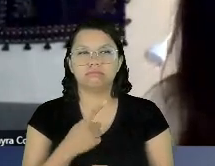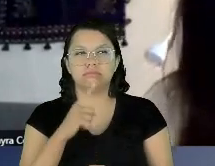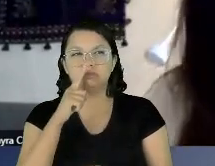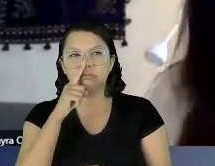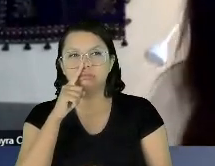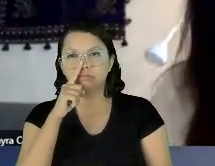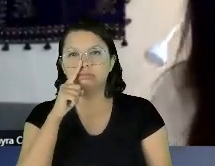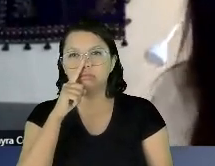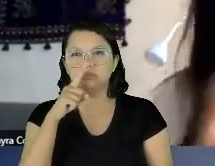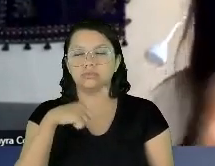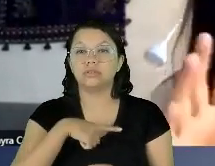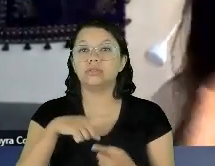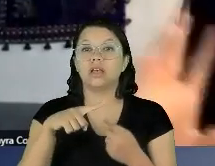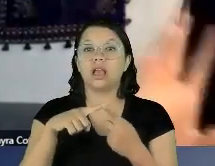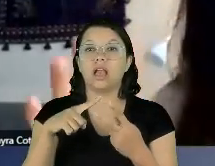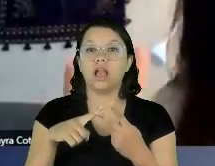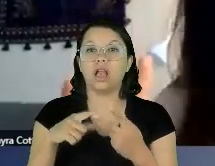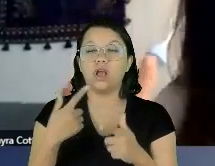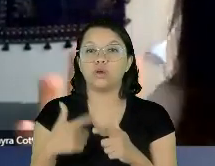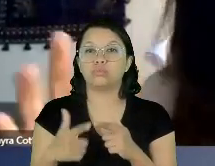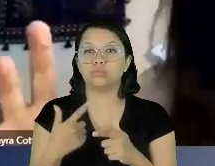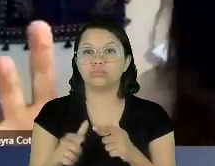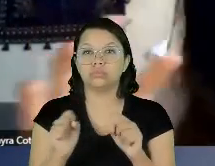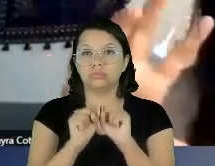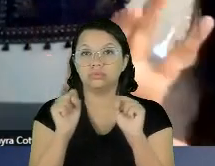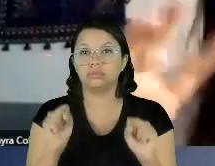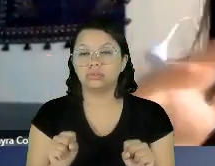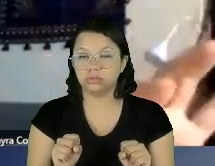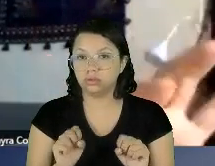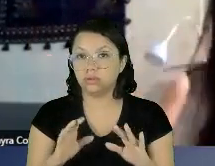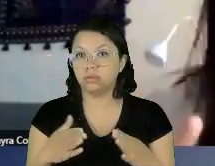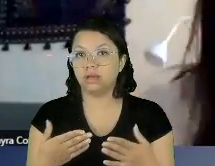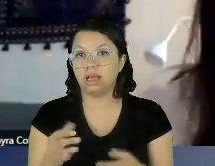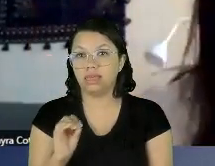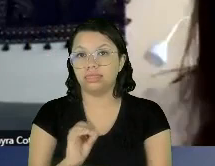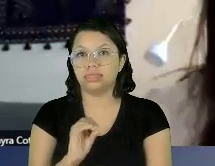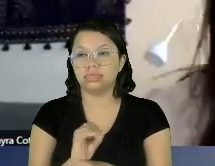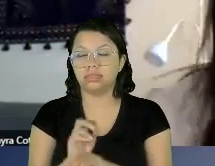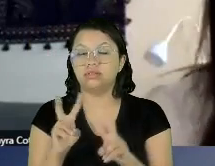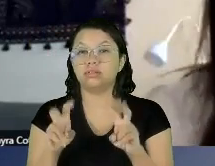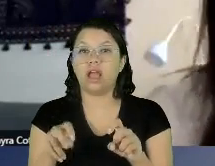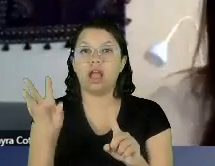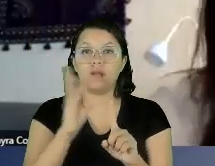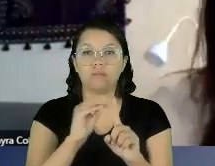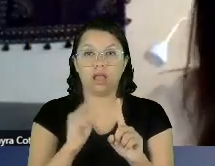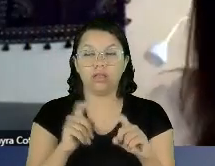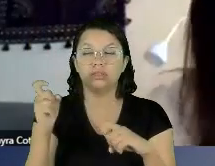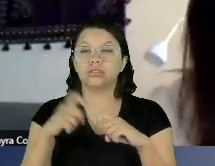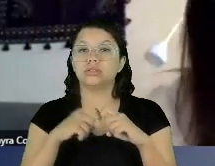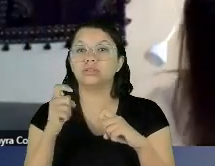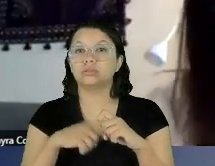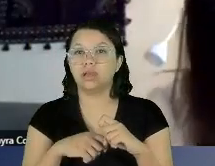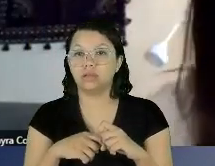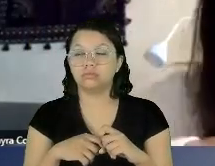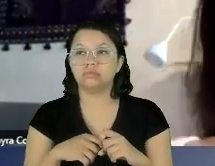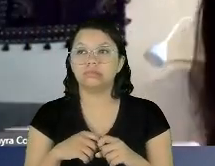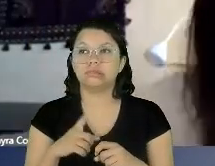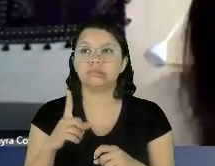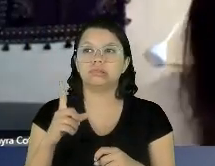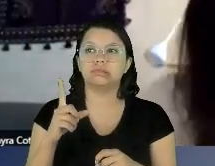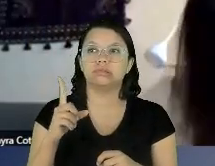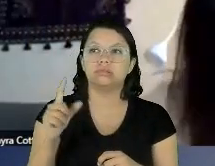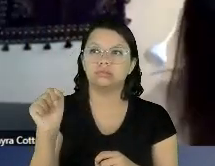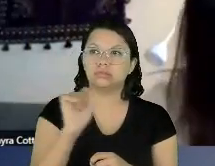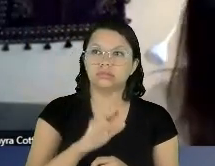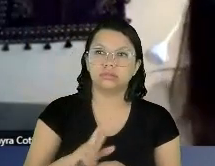o risco, a gente lida com dois grandes problemas sistêmicos ao tratar da importunação